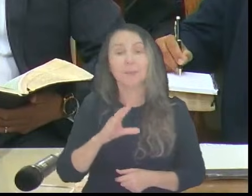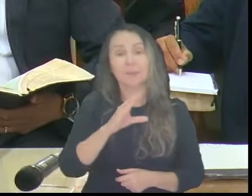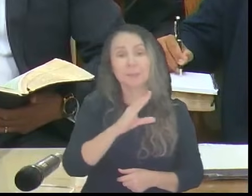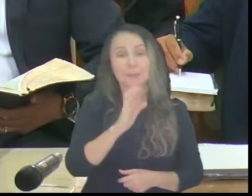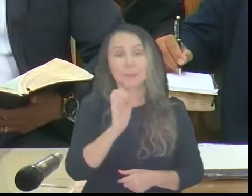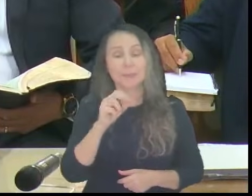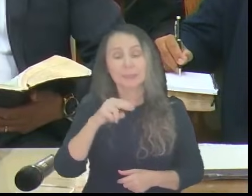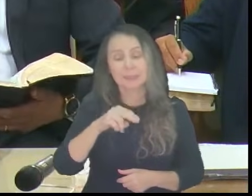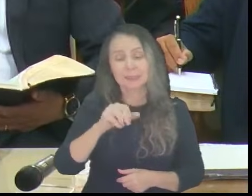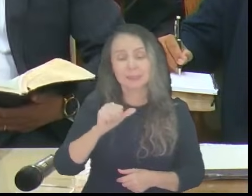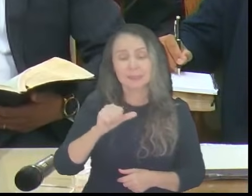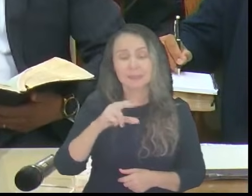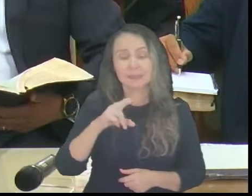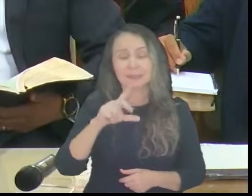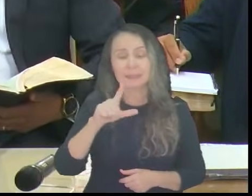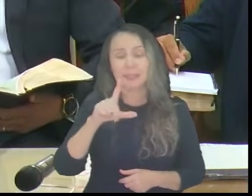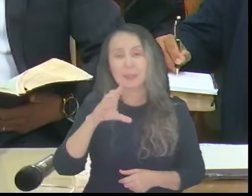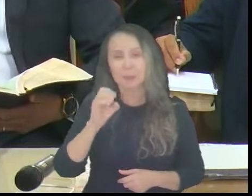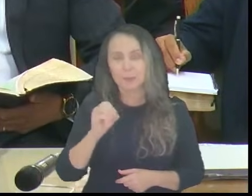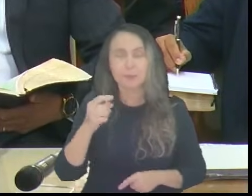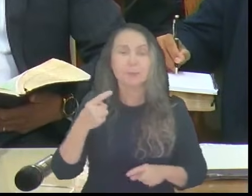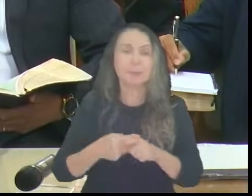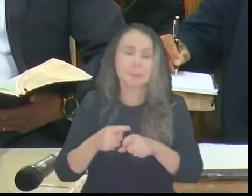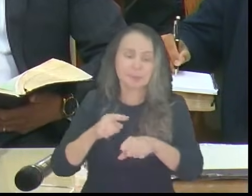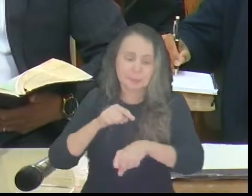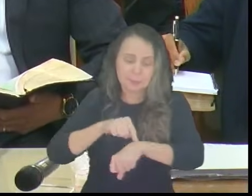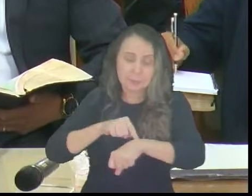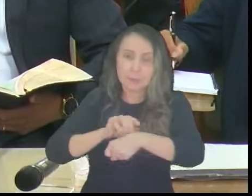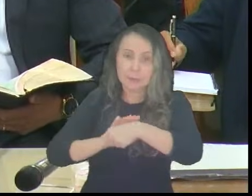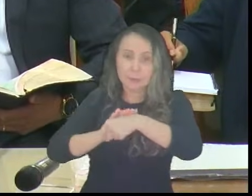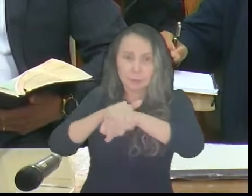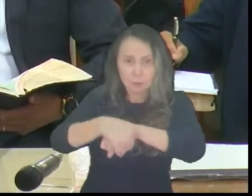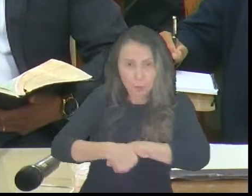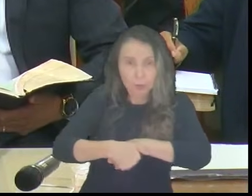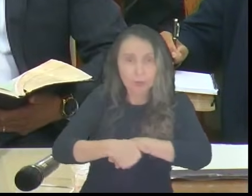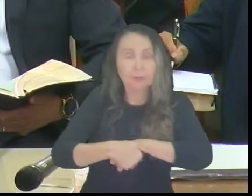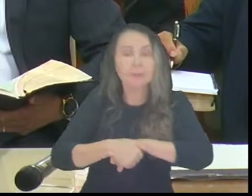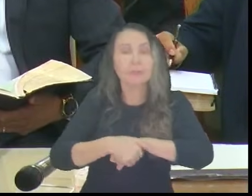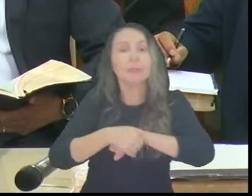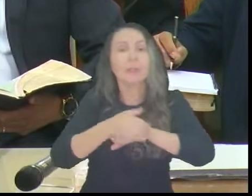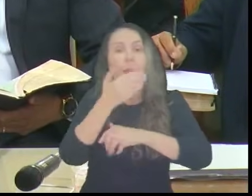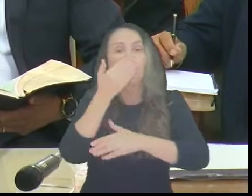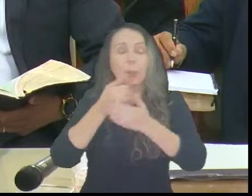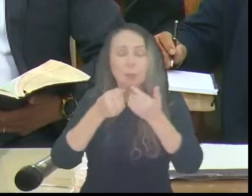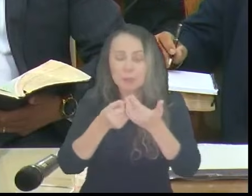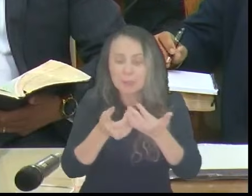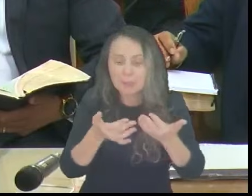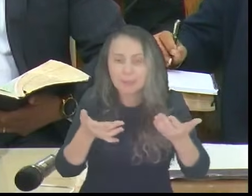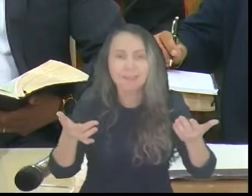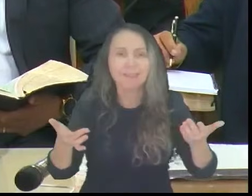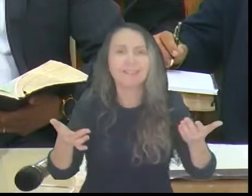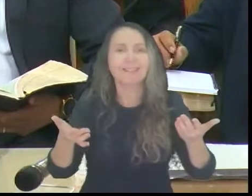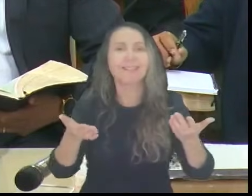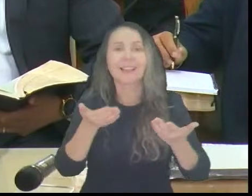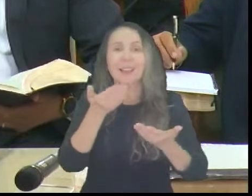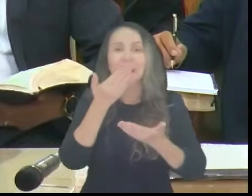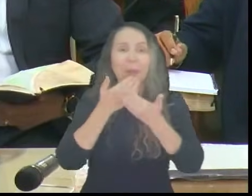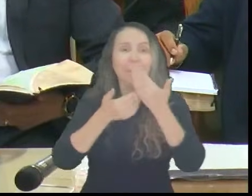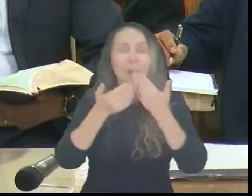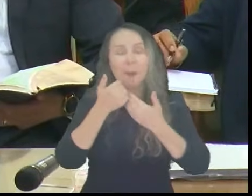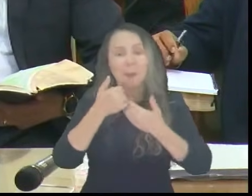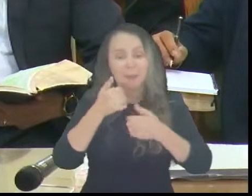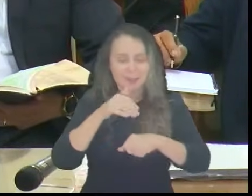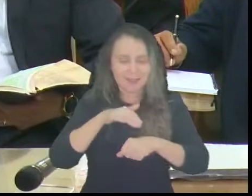jantava. Era o lugar onde se servia a ceia à noite, porque era mais fresco, era mais arejado. Toda casa